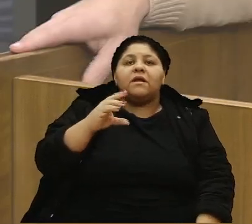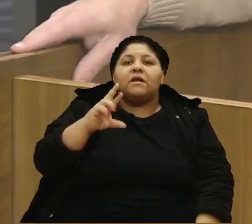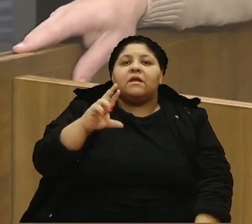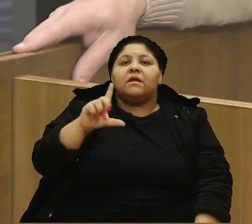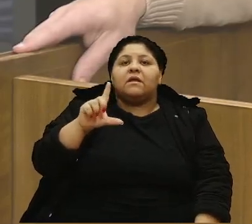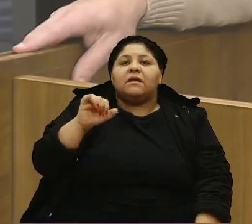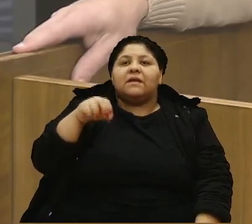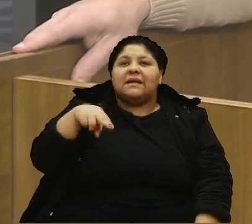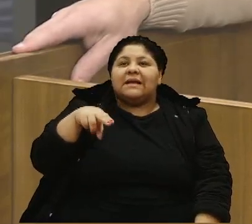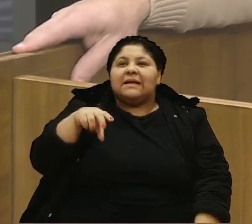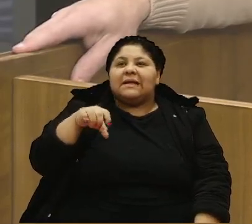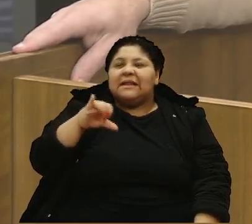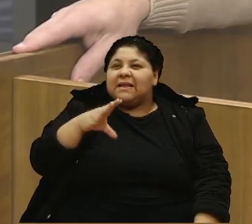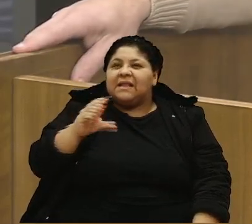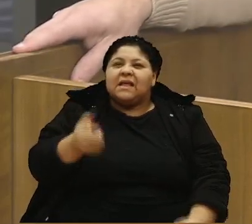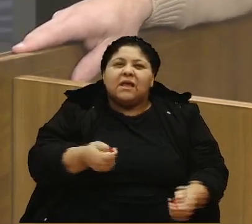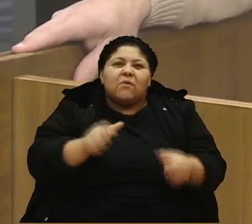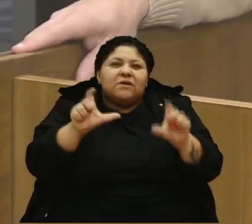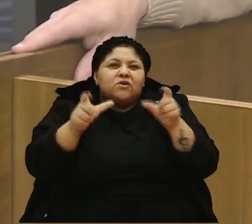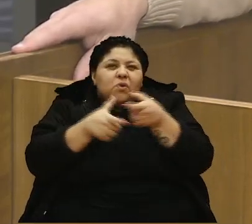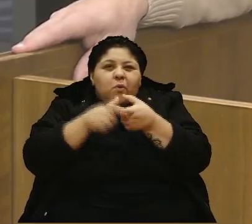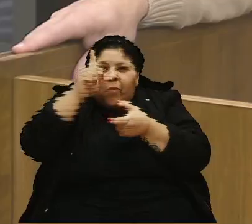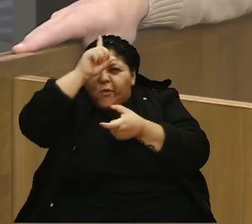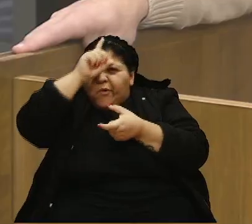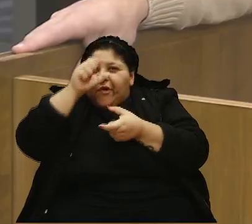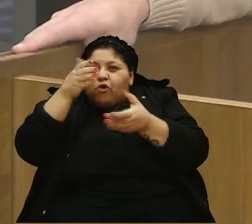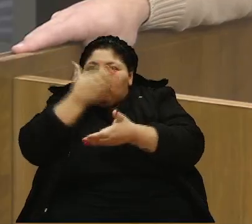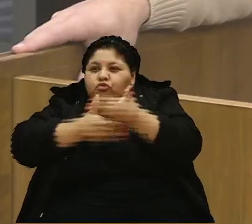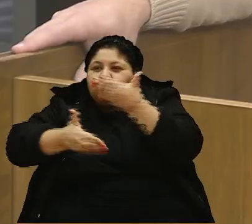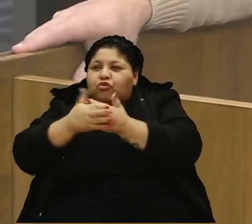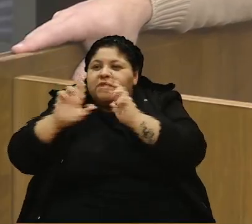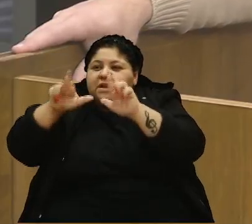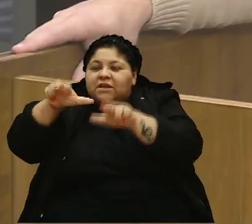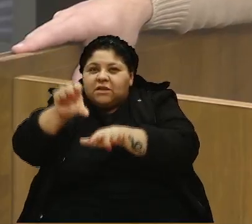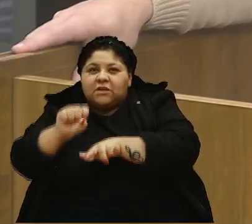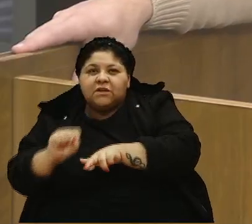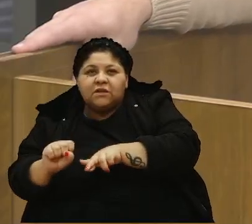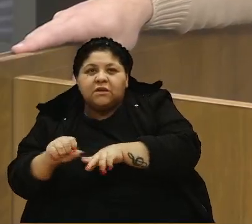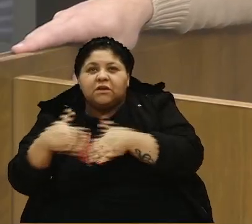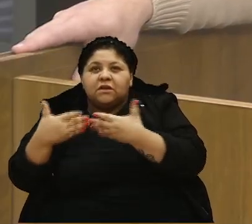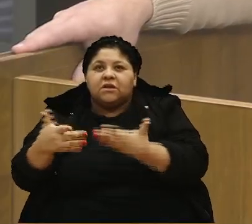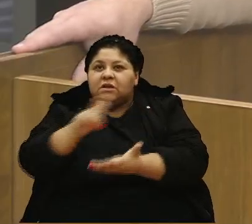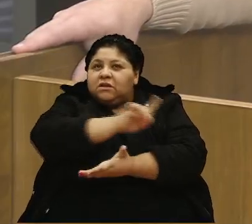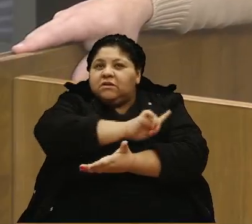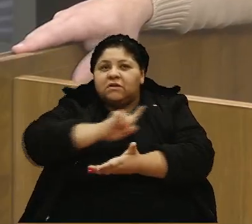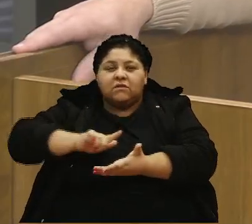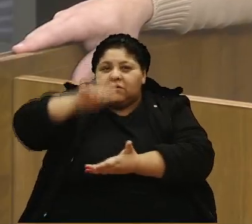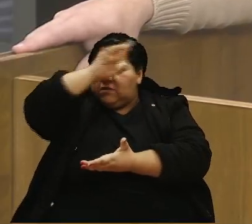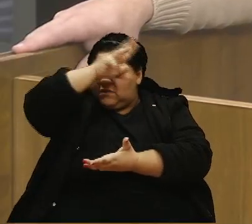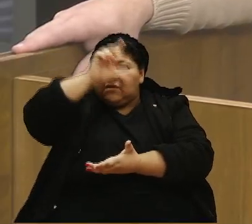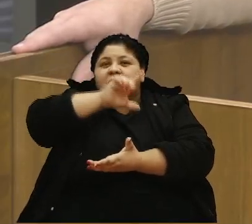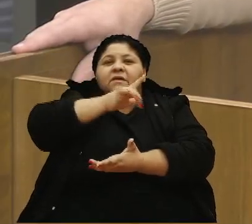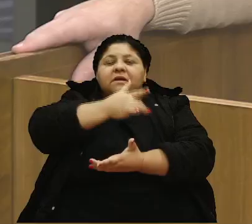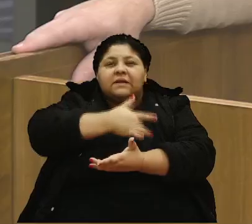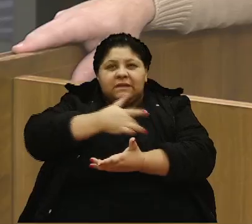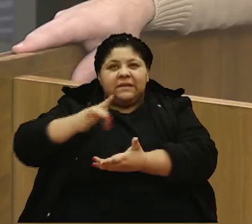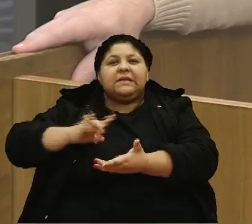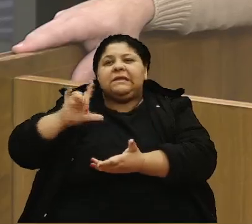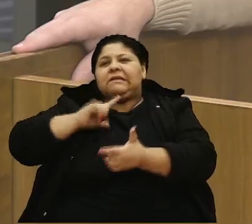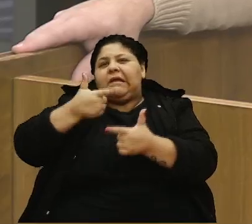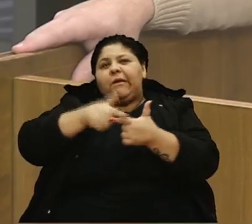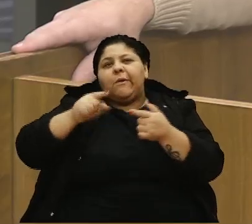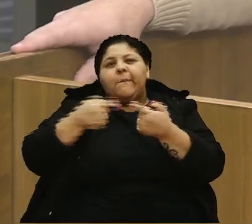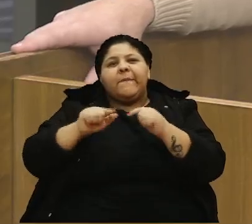mini hospital, pegando toda a região sul do estado. Então o governo municipal, na questão da saúde, tem os problemas? Tem, mas